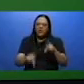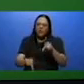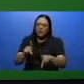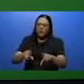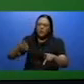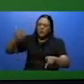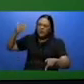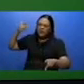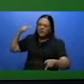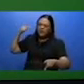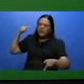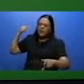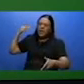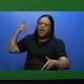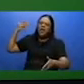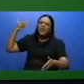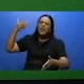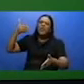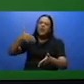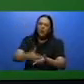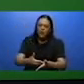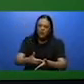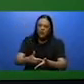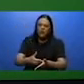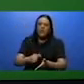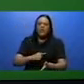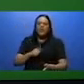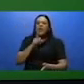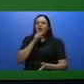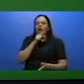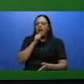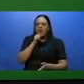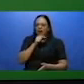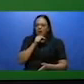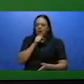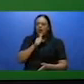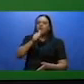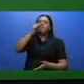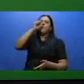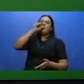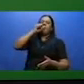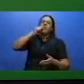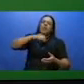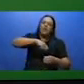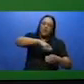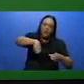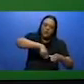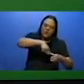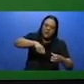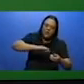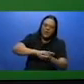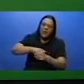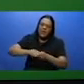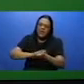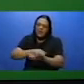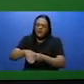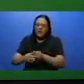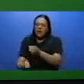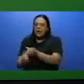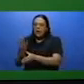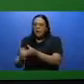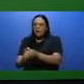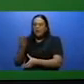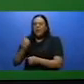eles garantem aos seres humanos água para beber, cozinhar, lavar, conservar alimentos, cultivar plantas e